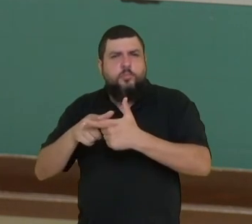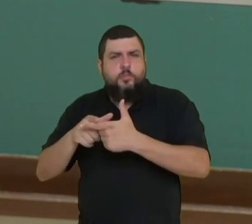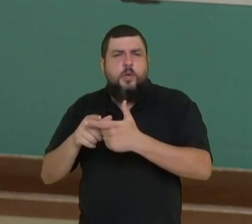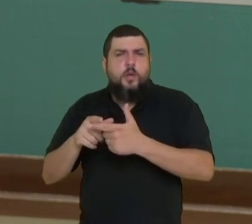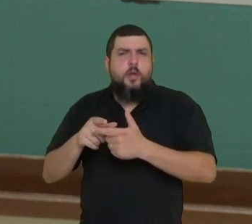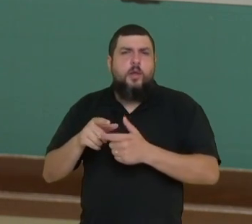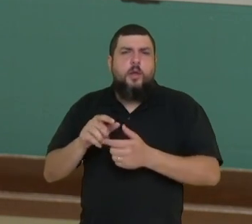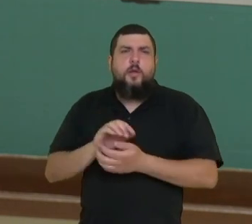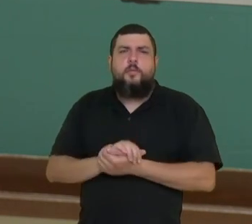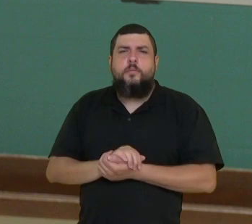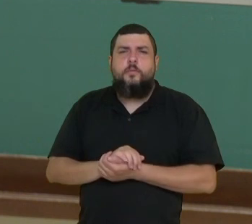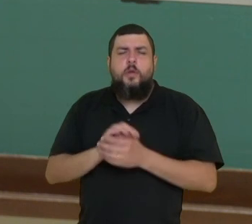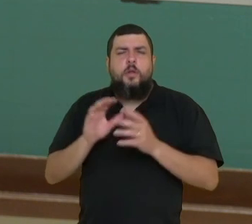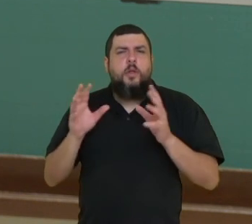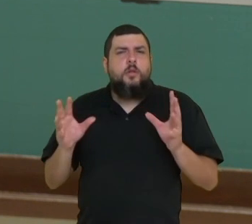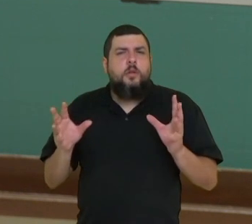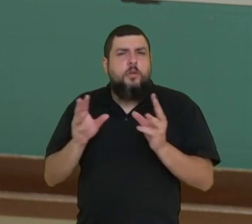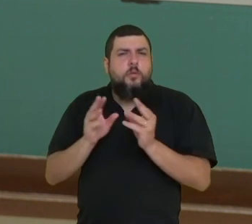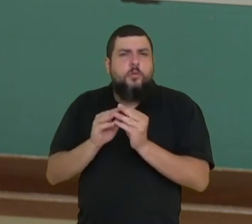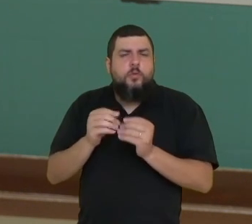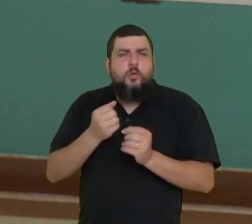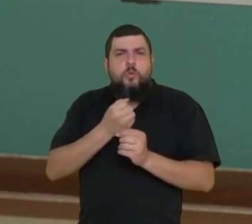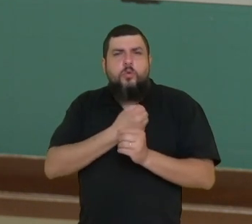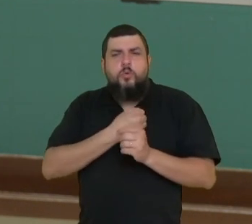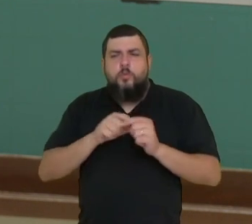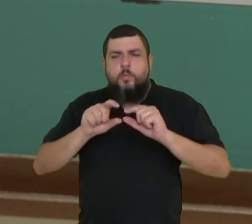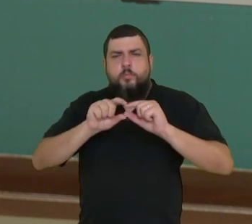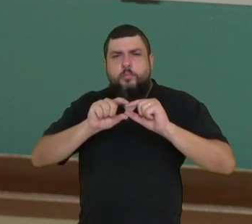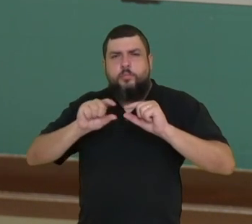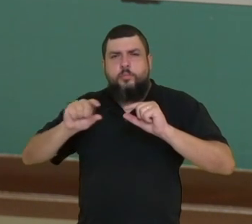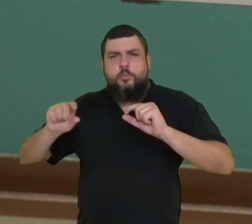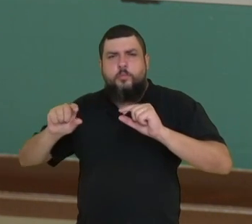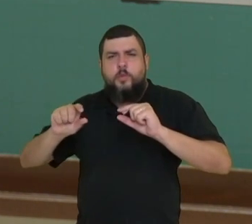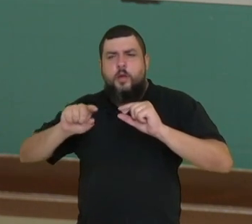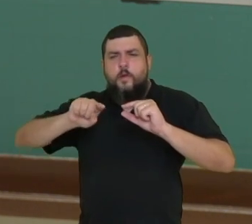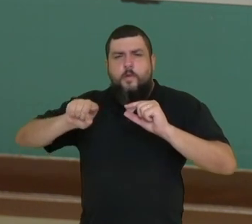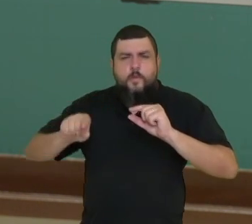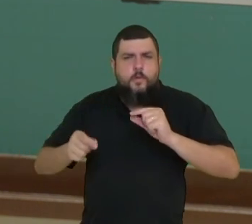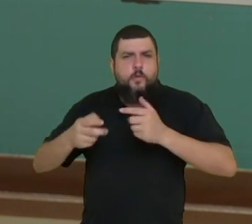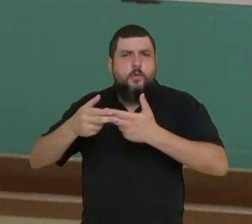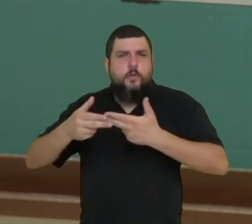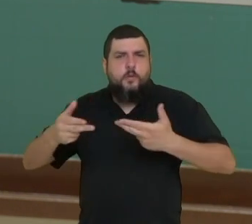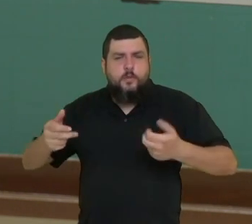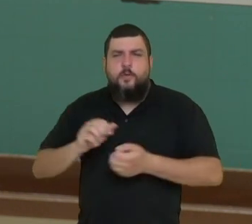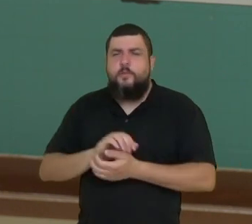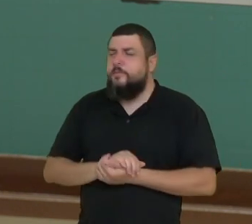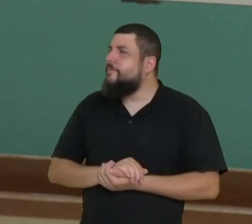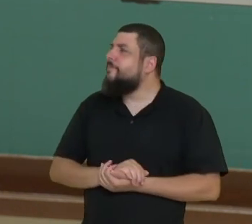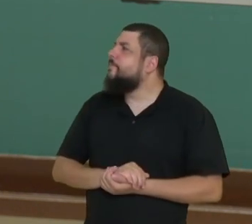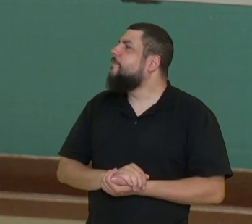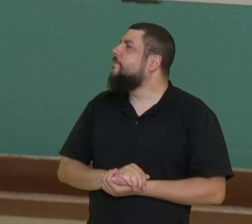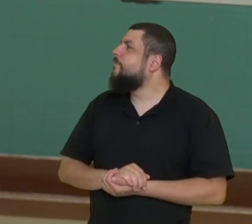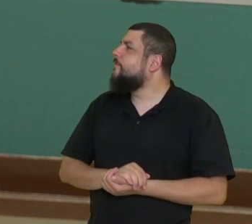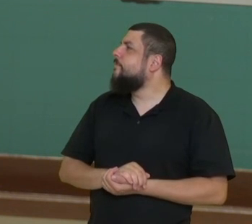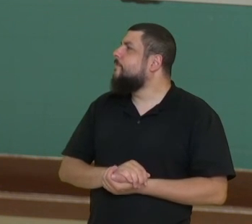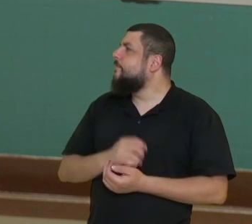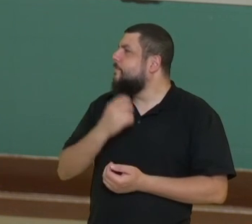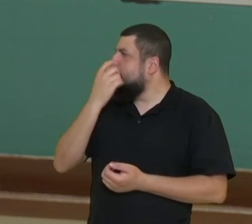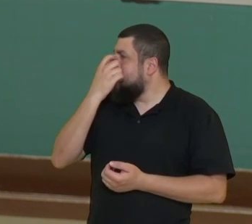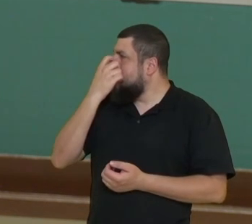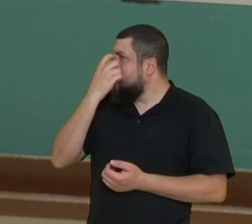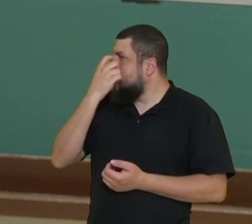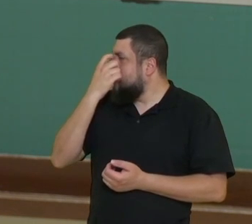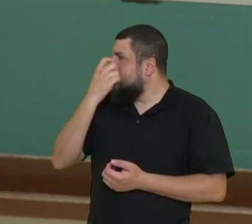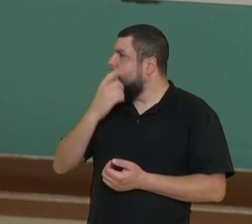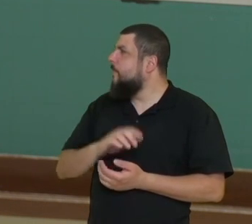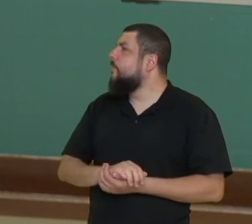Eu, por exemplo, eu trabalho tudo com número corrido, né? Ou seja, número decimal e tudo mais. Então vai ficar tal é igual a 2.000 vezes